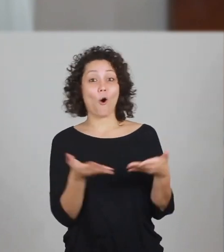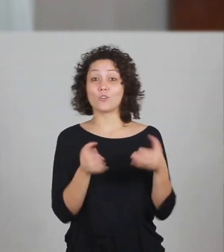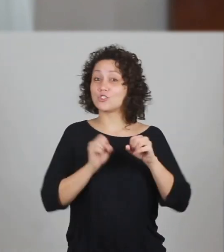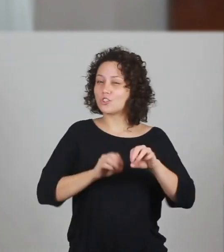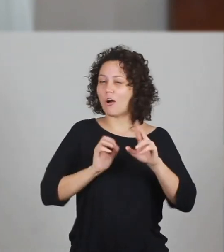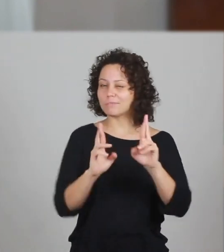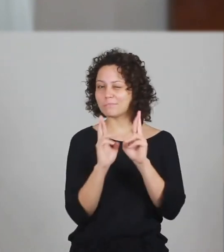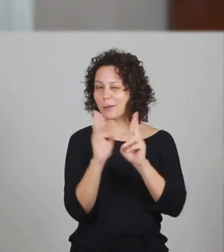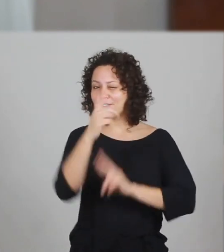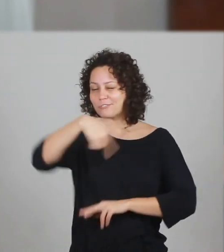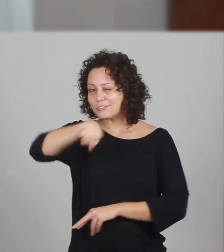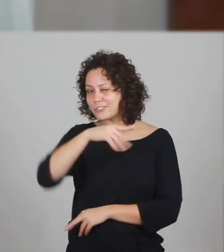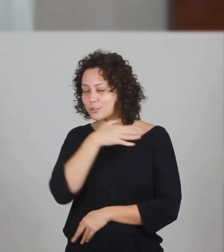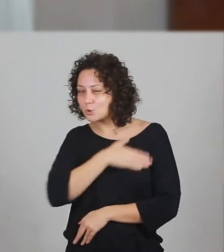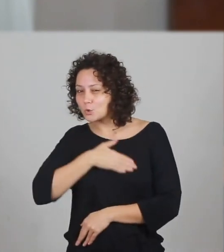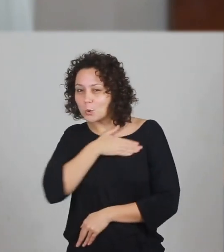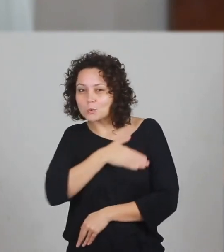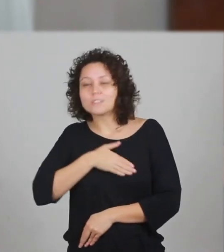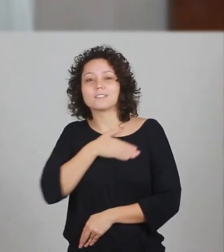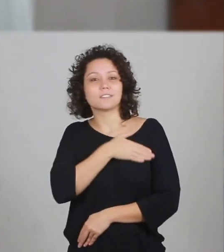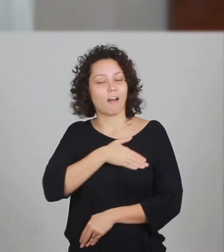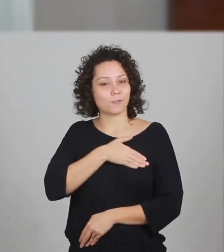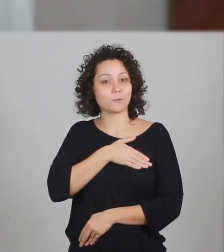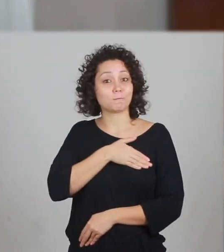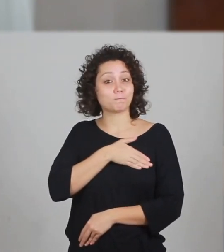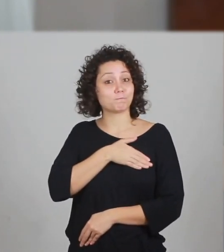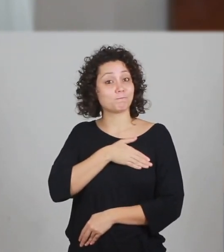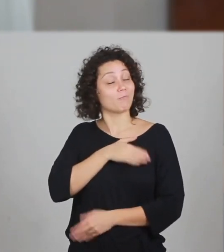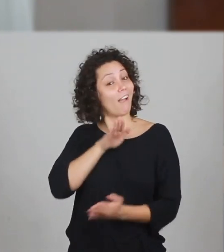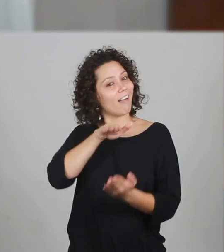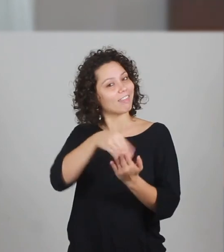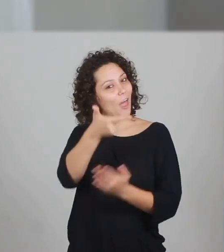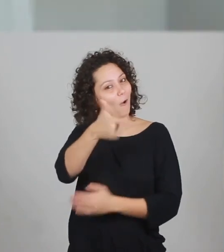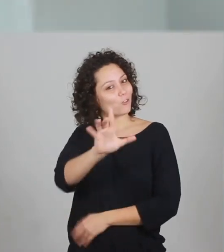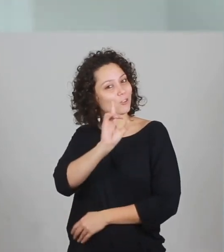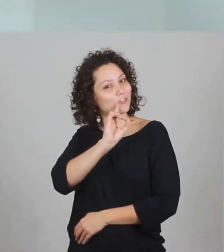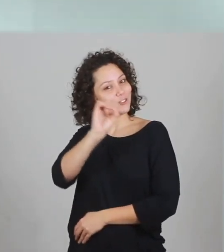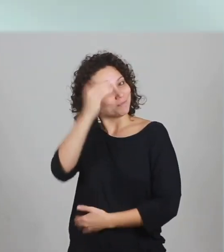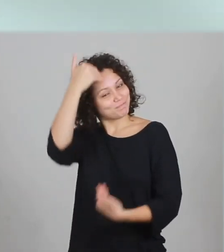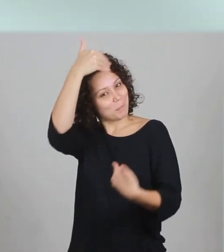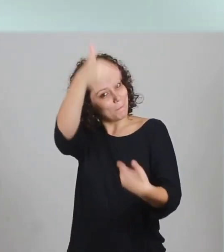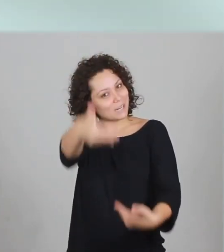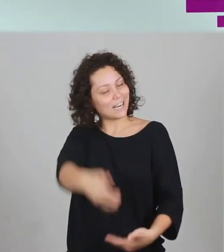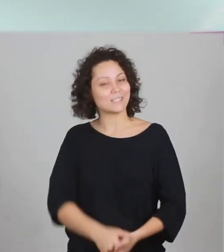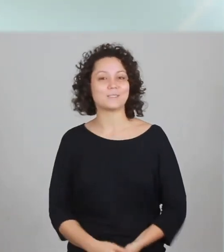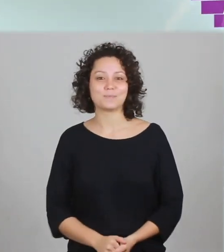vocês tenham gostado e que tenham contribuído para o curso. E até a próxima. Obrigada.